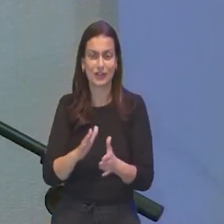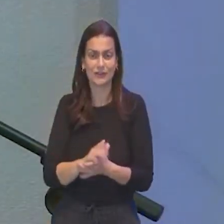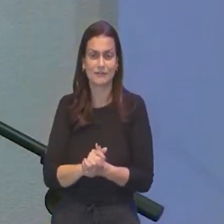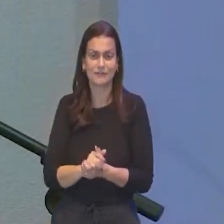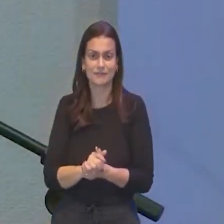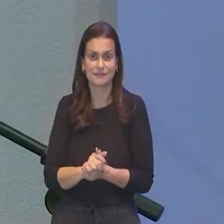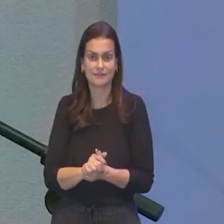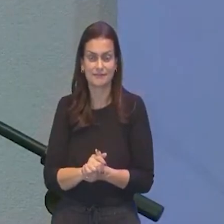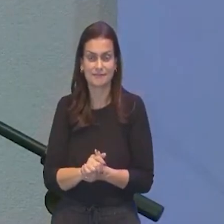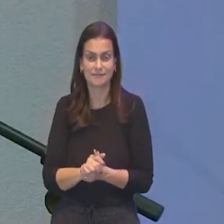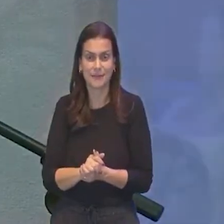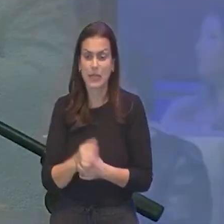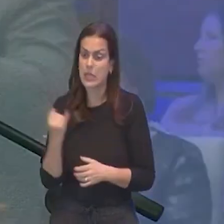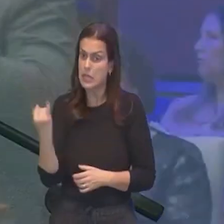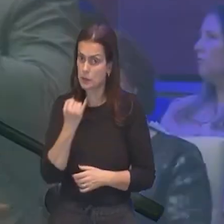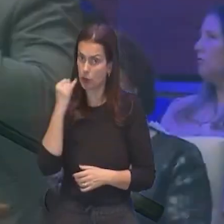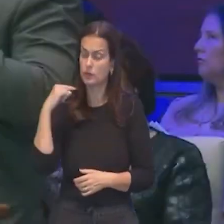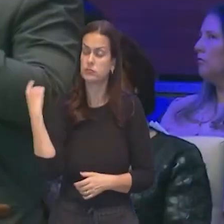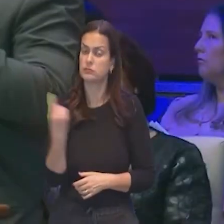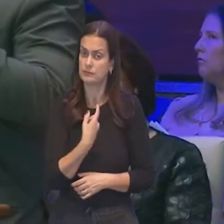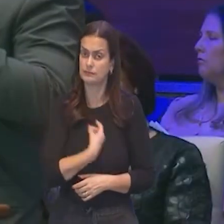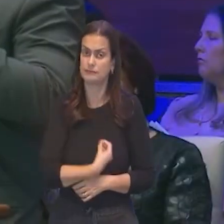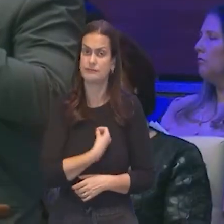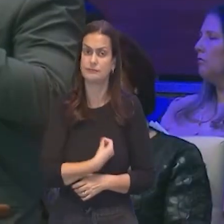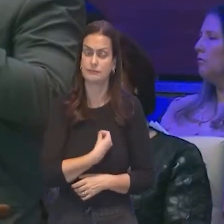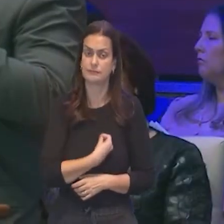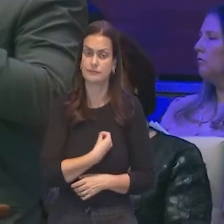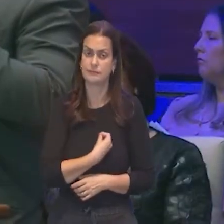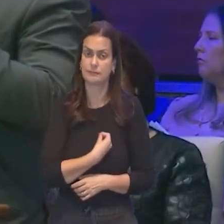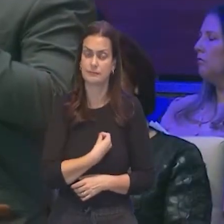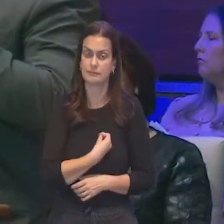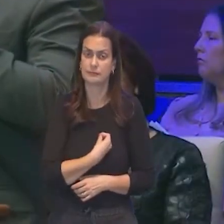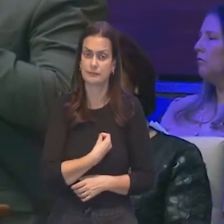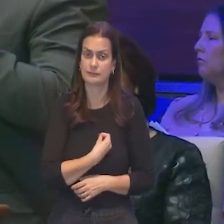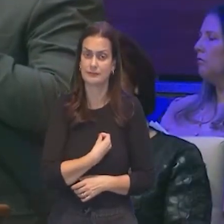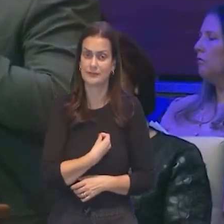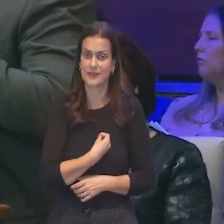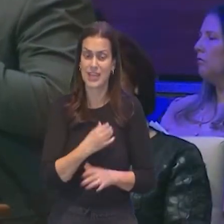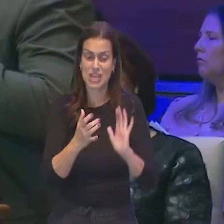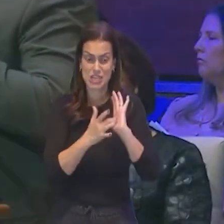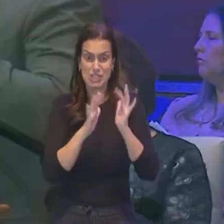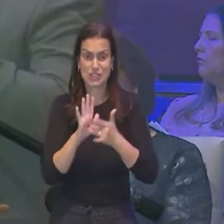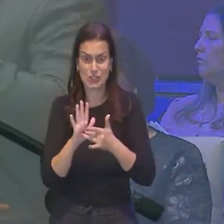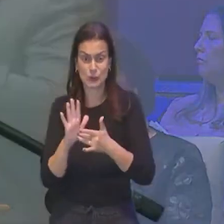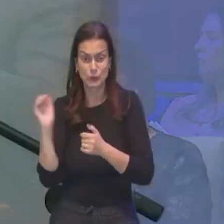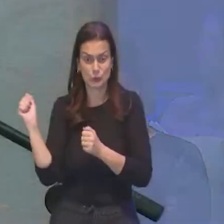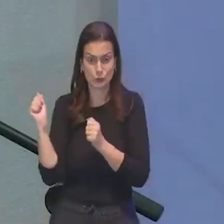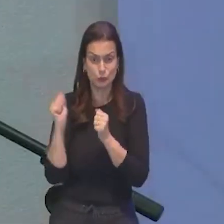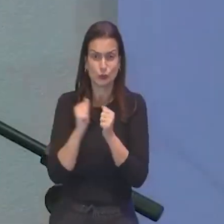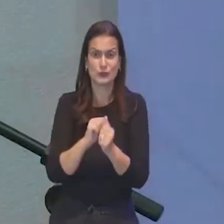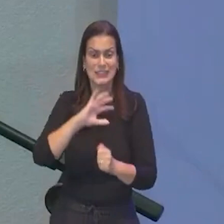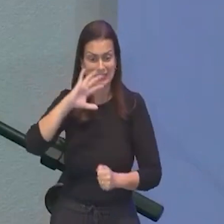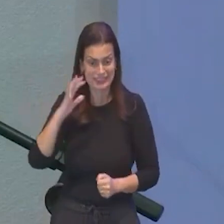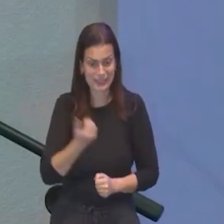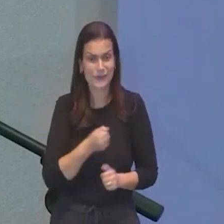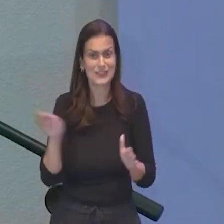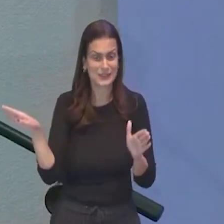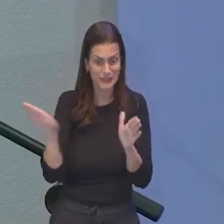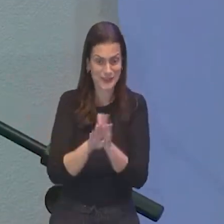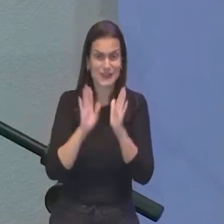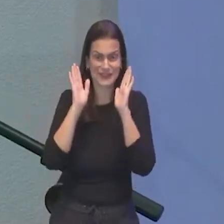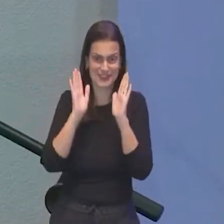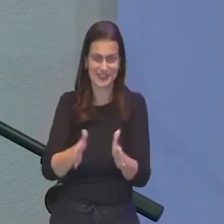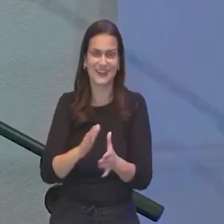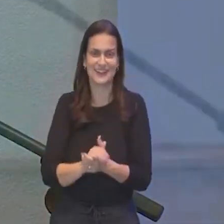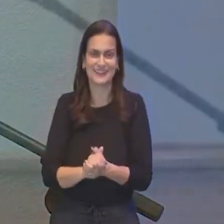muito significativo para nós, irmãos. O Messias está entre nós, a salvação está entre nós.